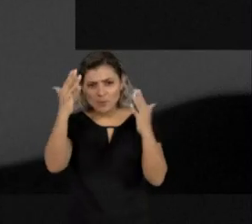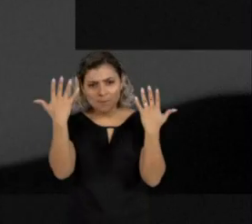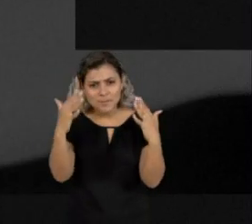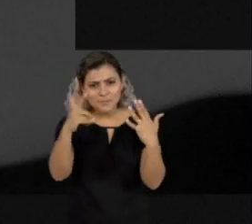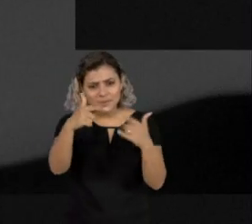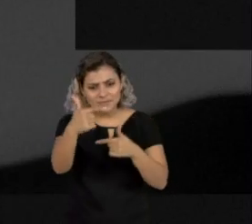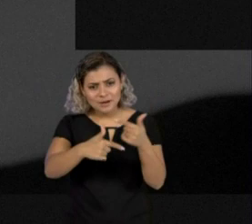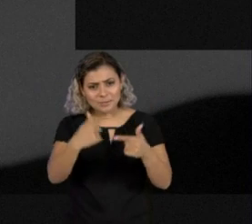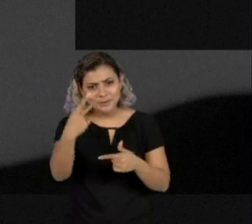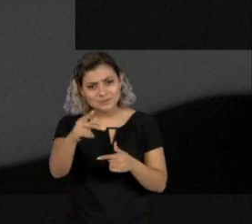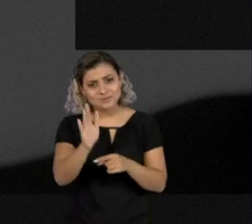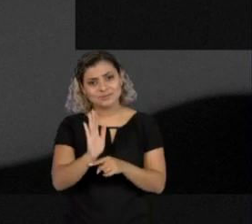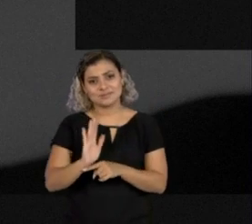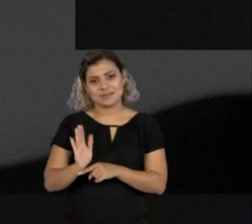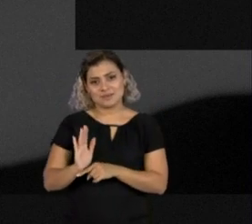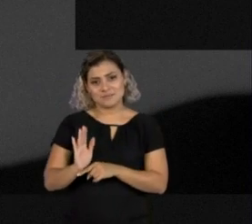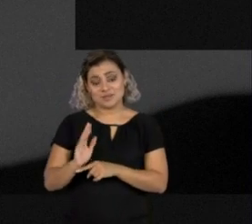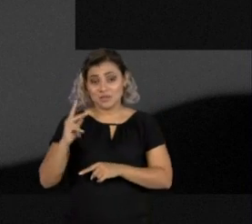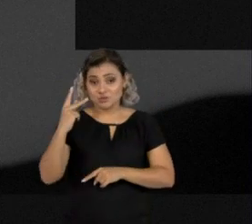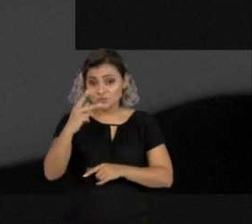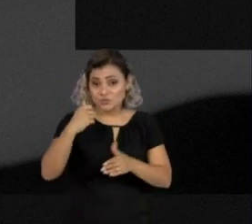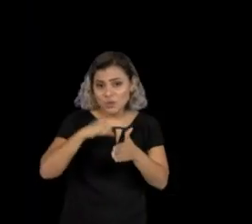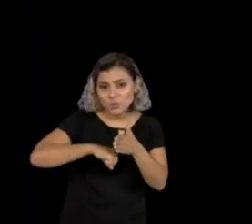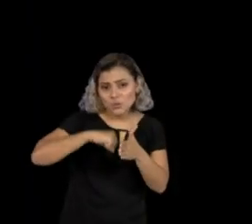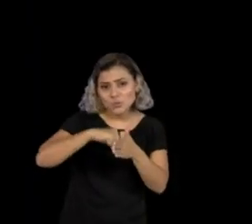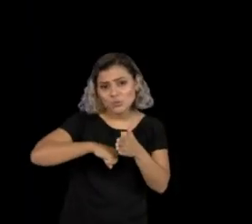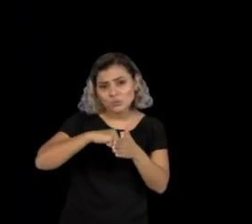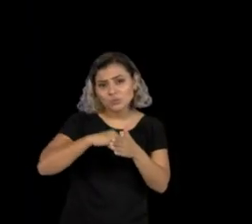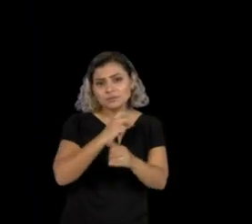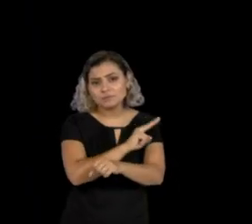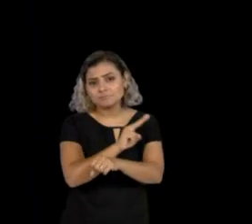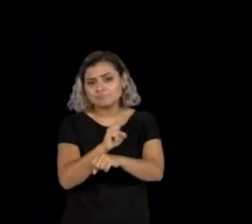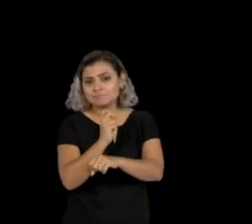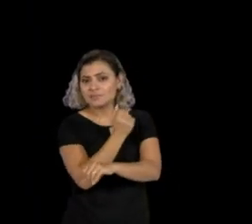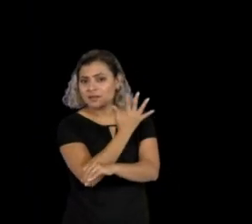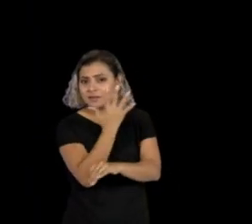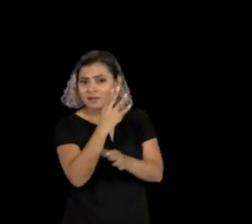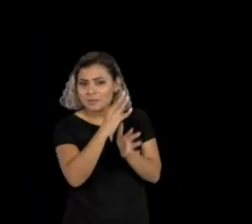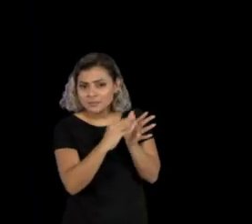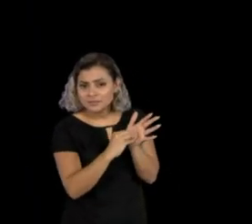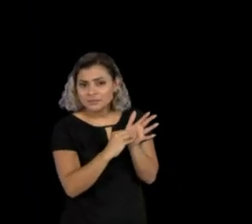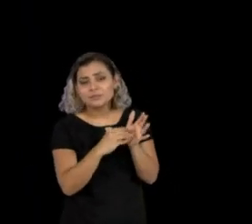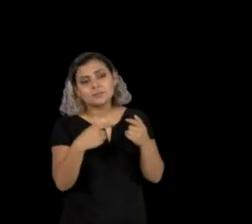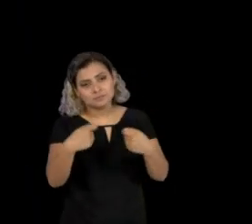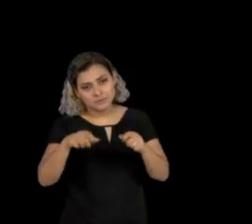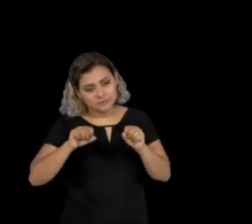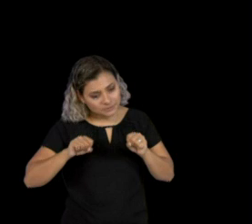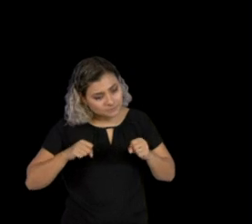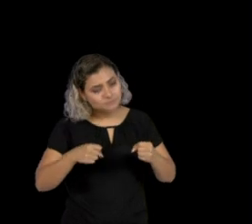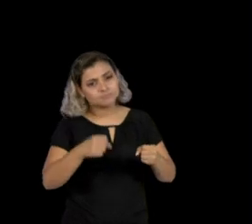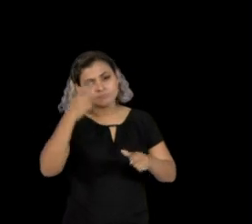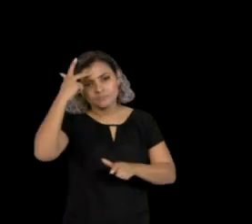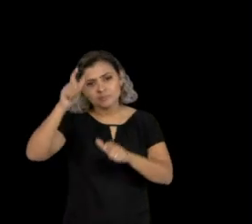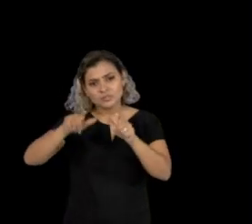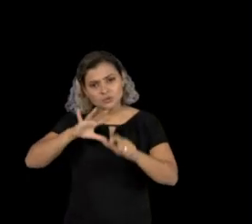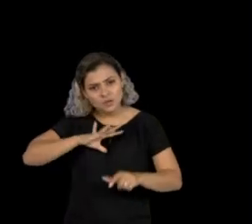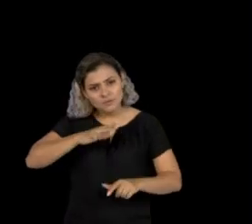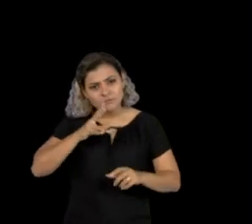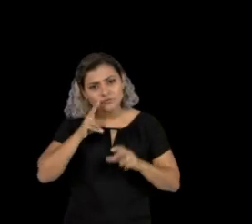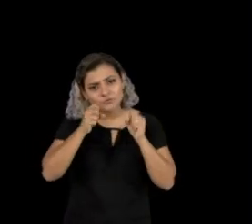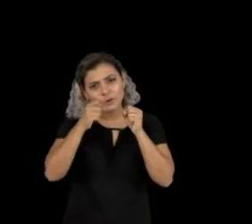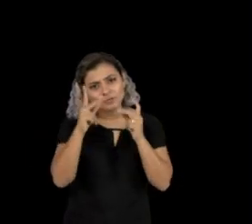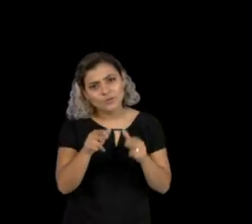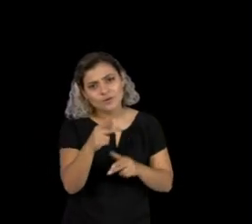trabalho agora no cinema, pela tua luta em favor da Amazônia, que precisa demais de pessoas fortes como